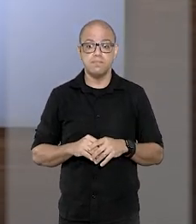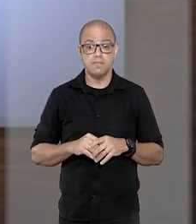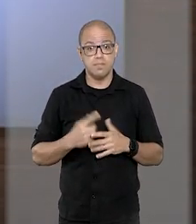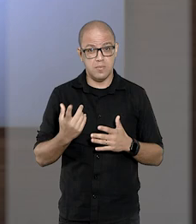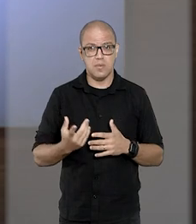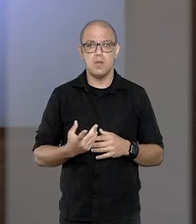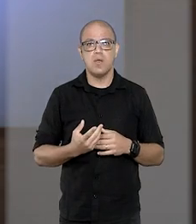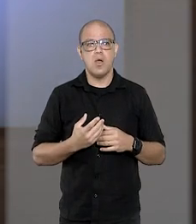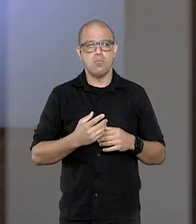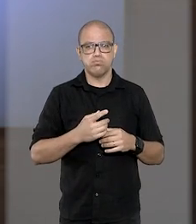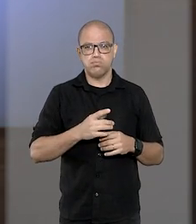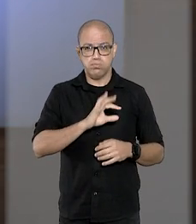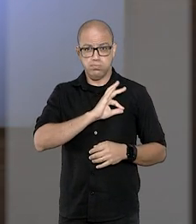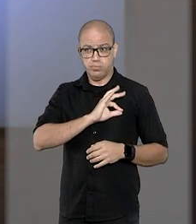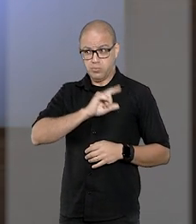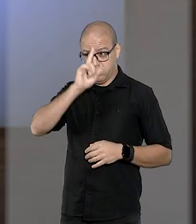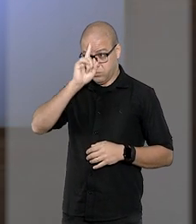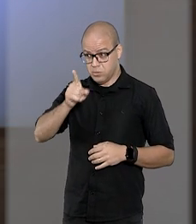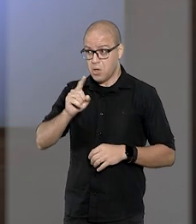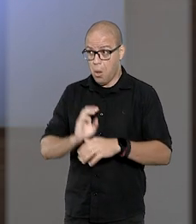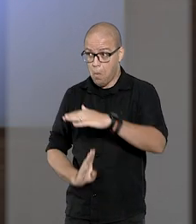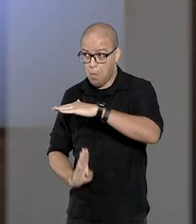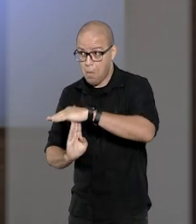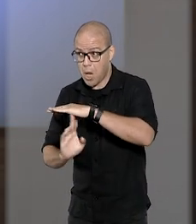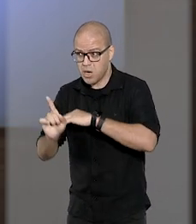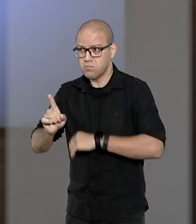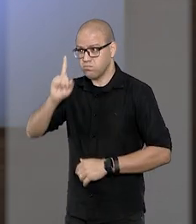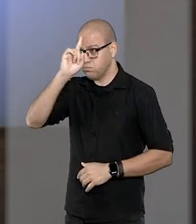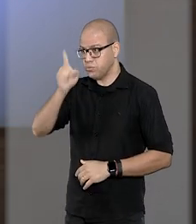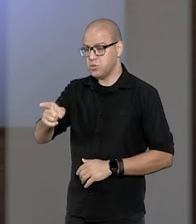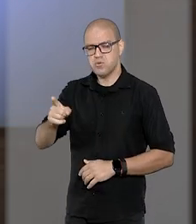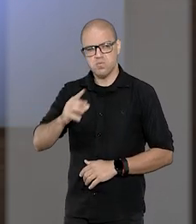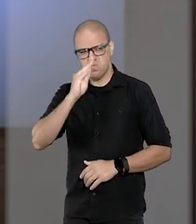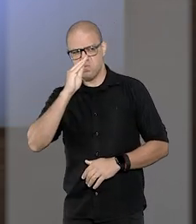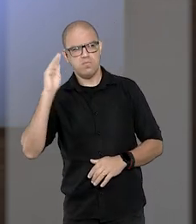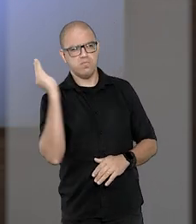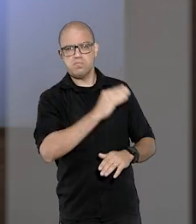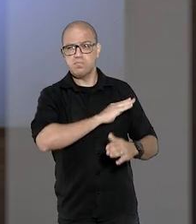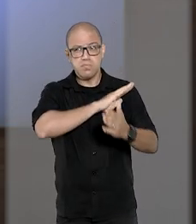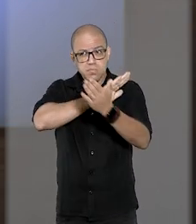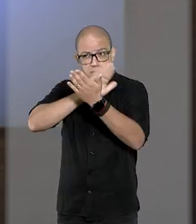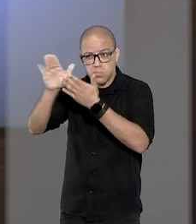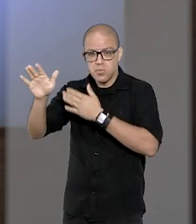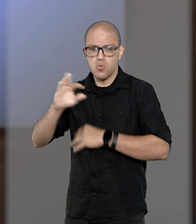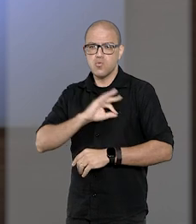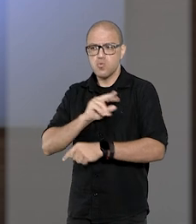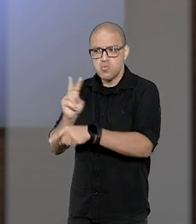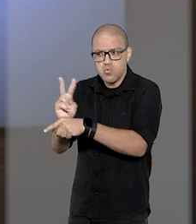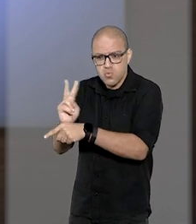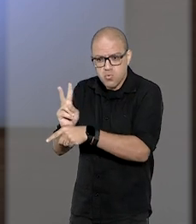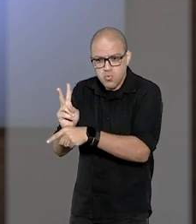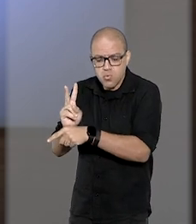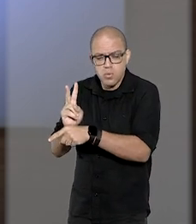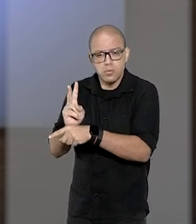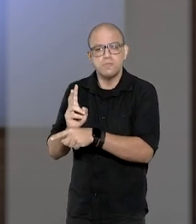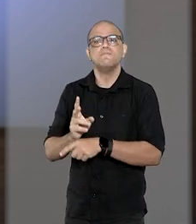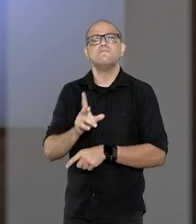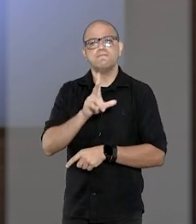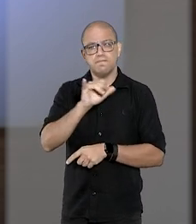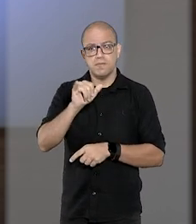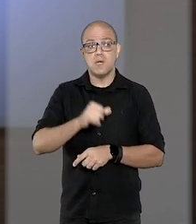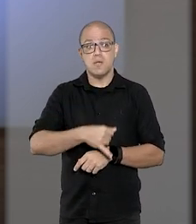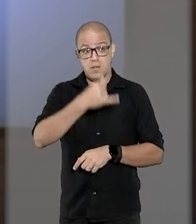desobediência à ordem legal de parada, emanada por agentes públicos em contextos de policiamento ostensivo para